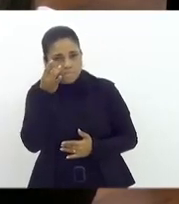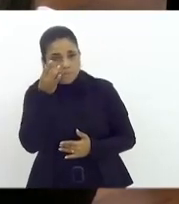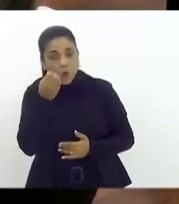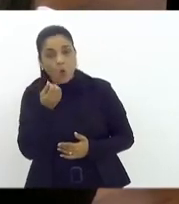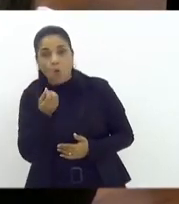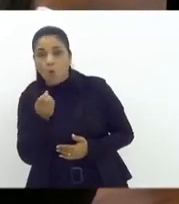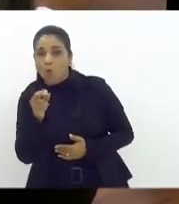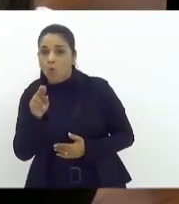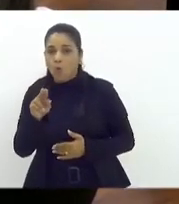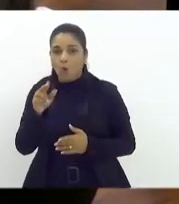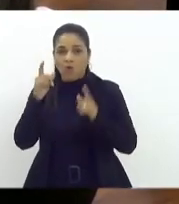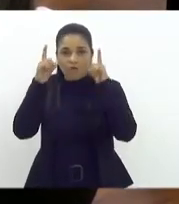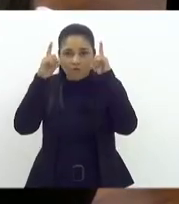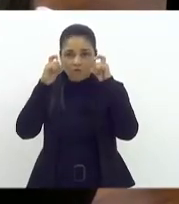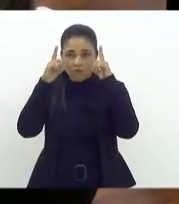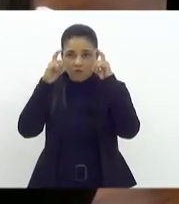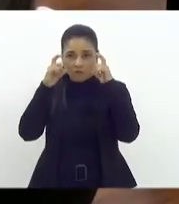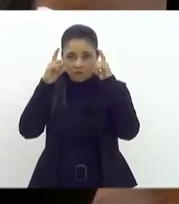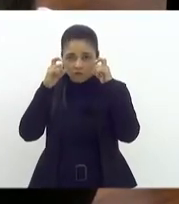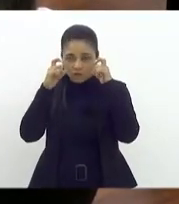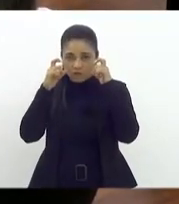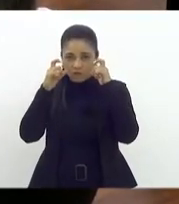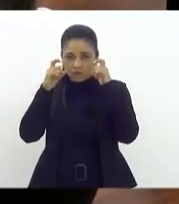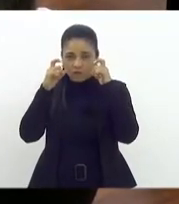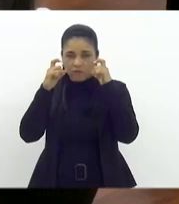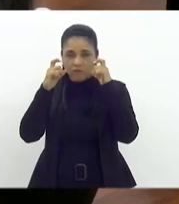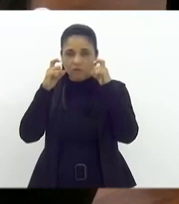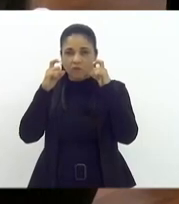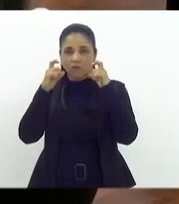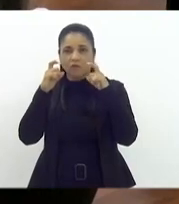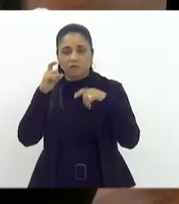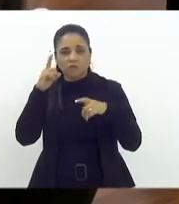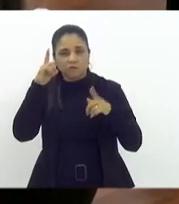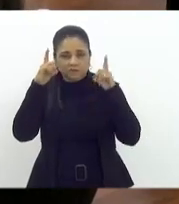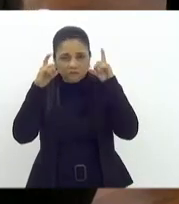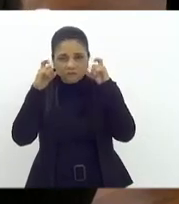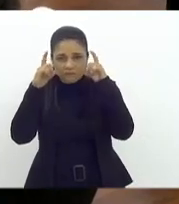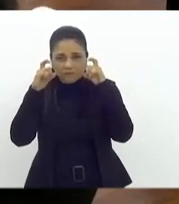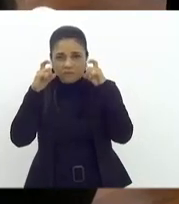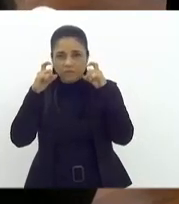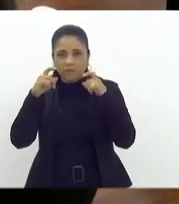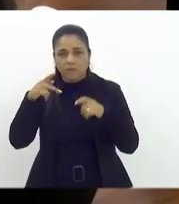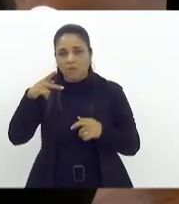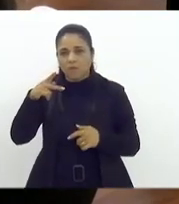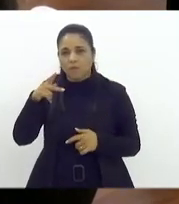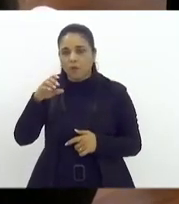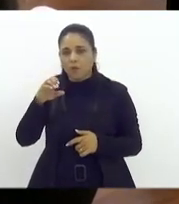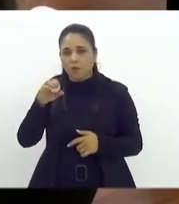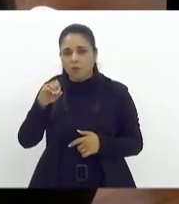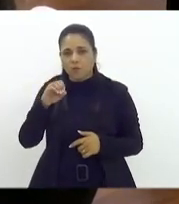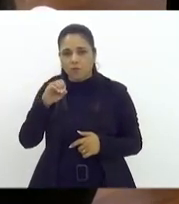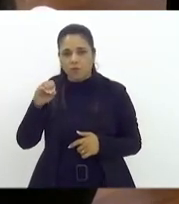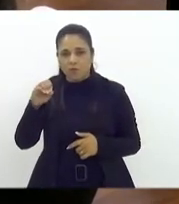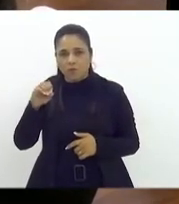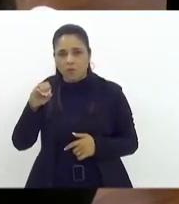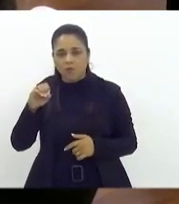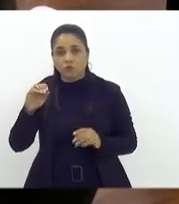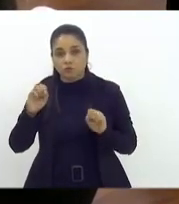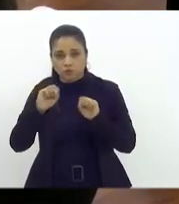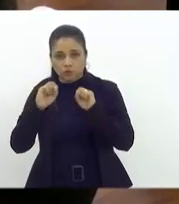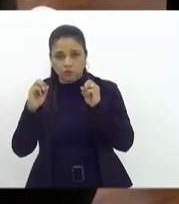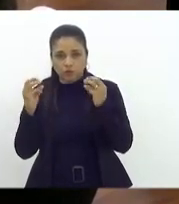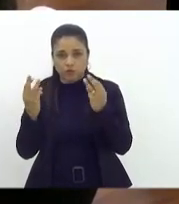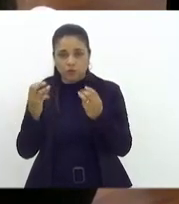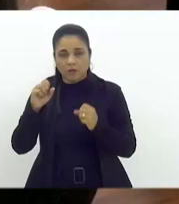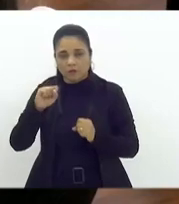por fotografias chama-se show up essa é uma prática altamente sugestiva então o